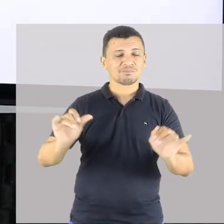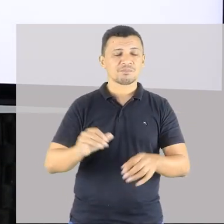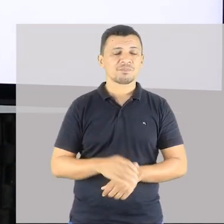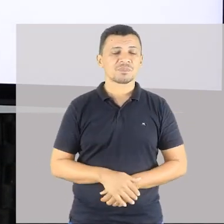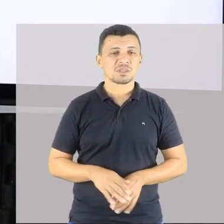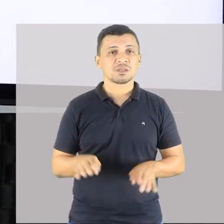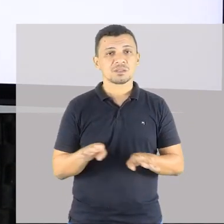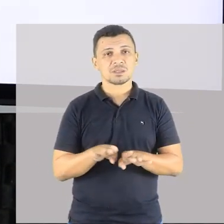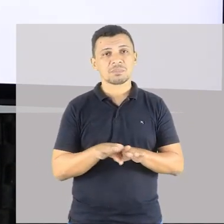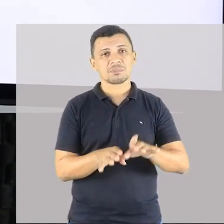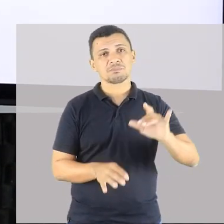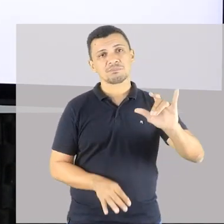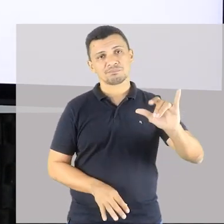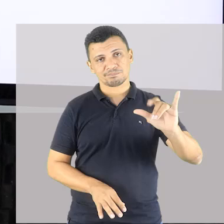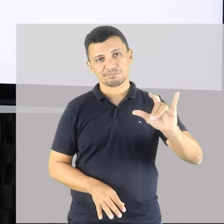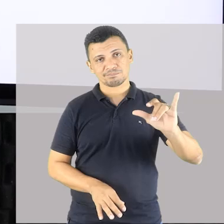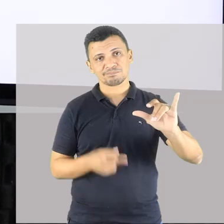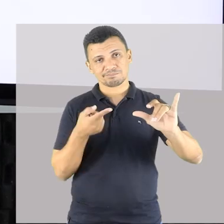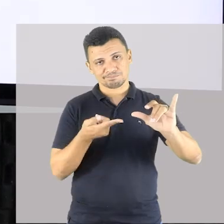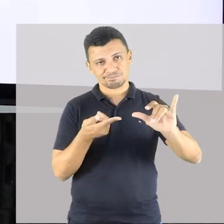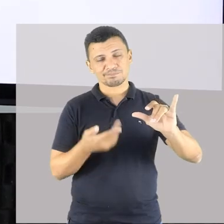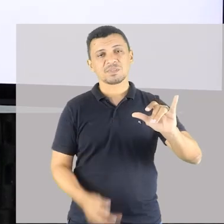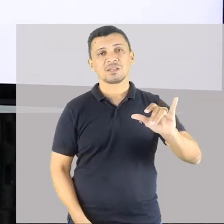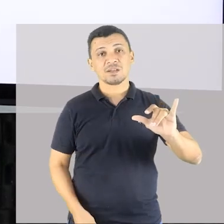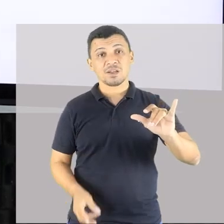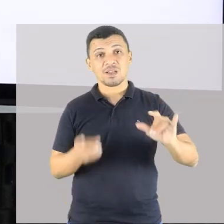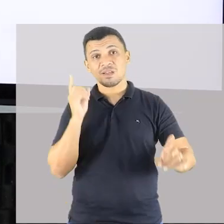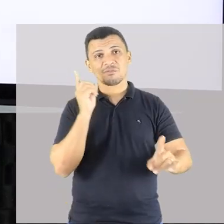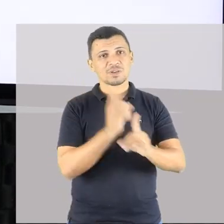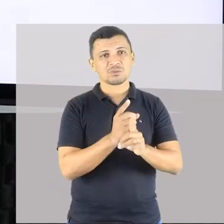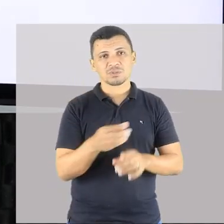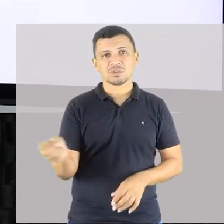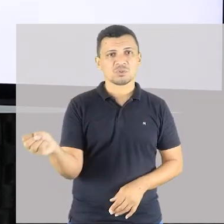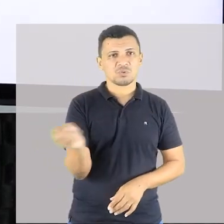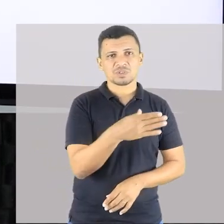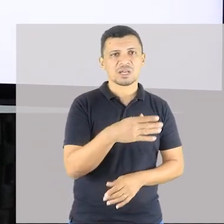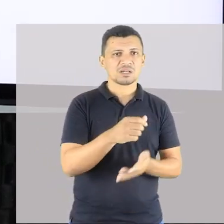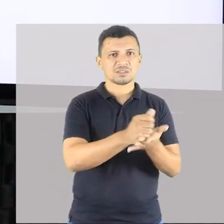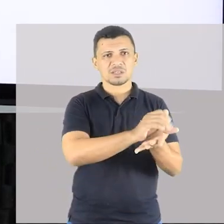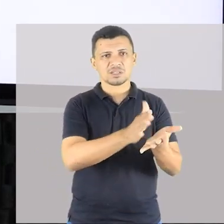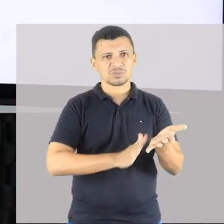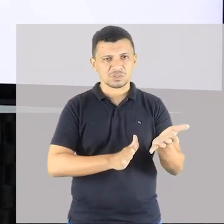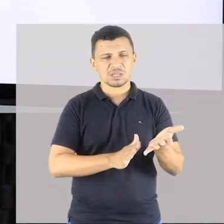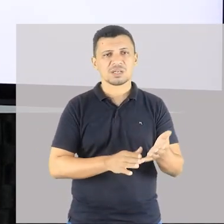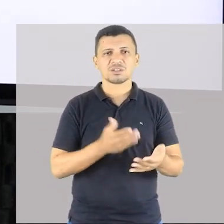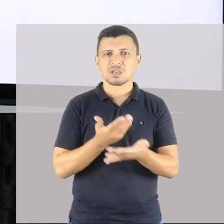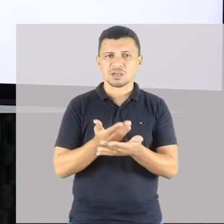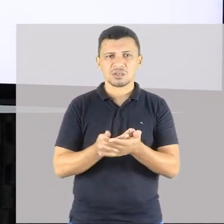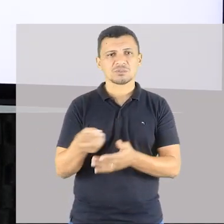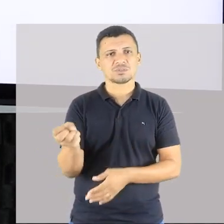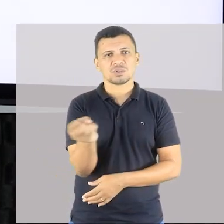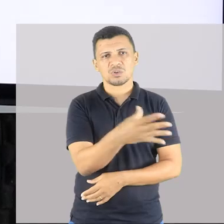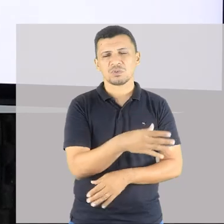E também no Instagram, que aí você vai ter as novidades, todas as atividades que estão fazendo, aulas